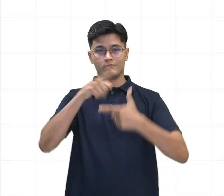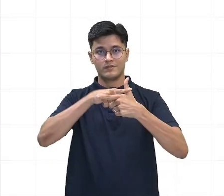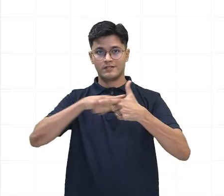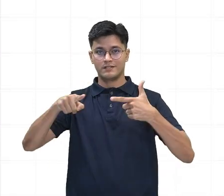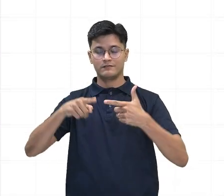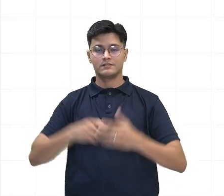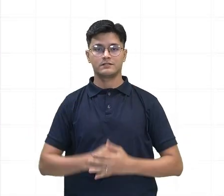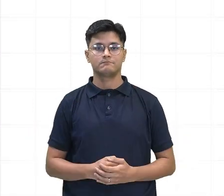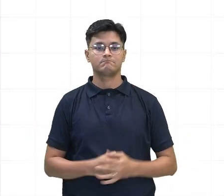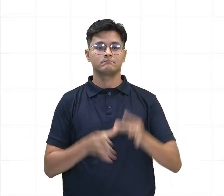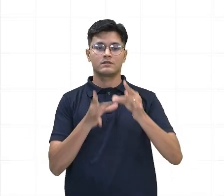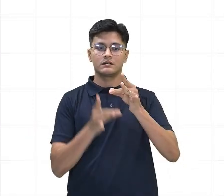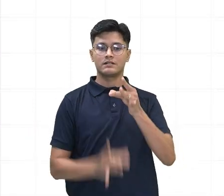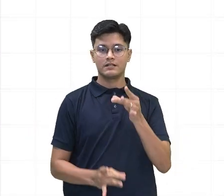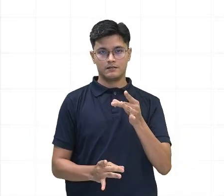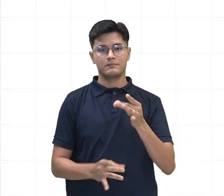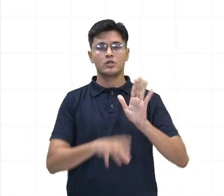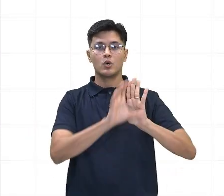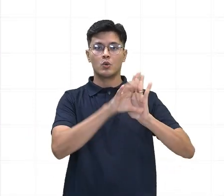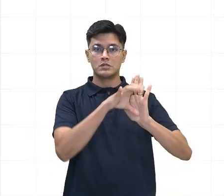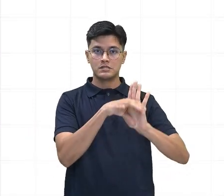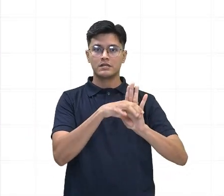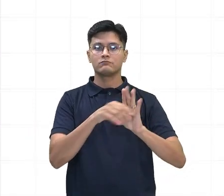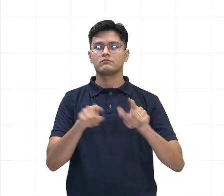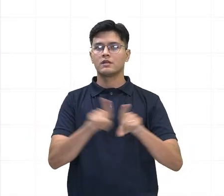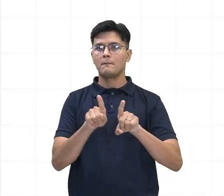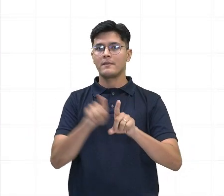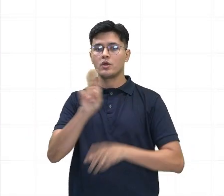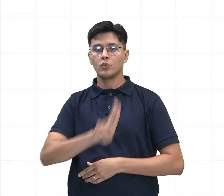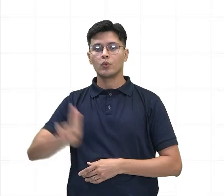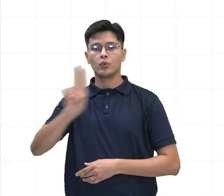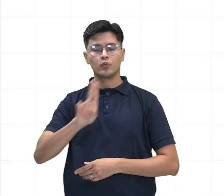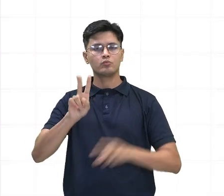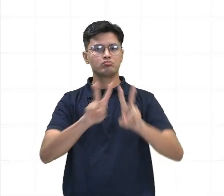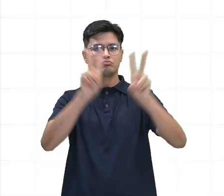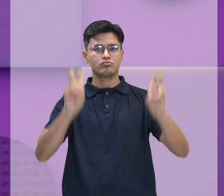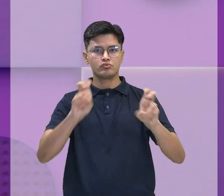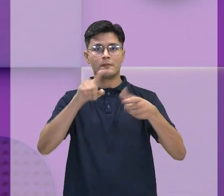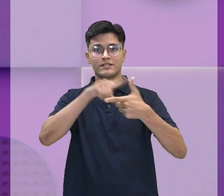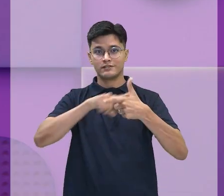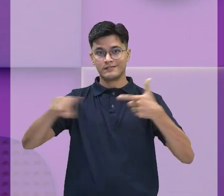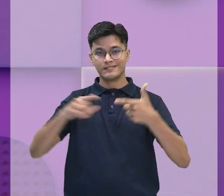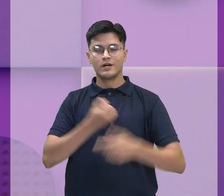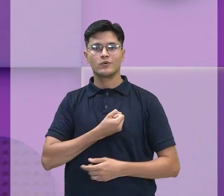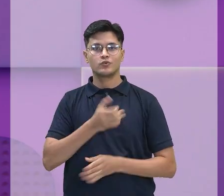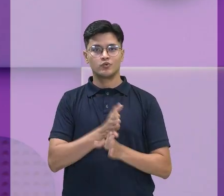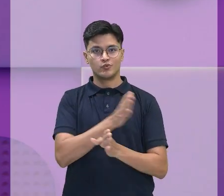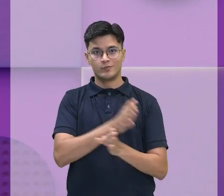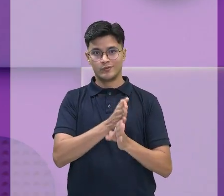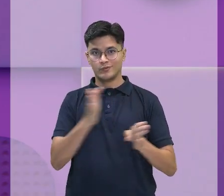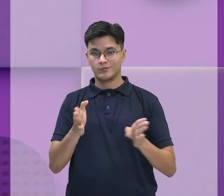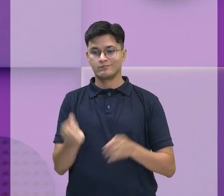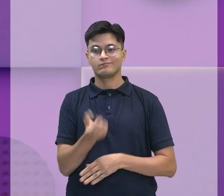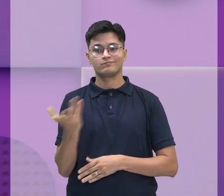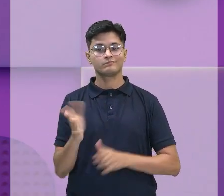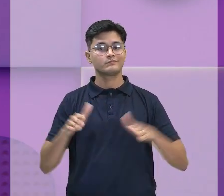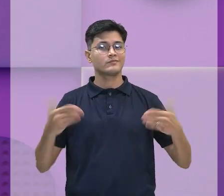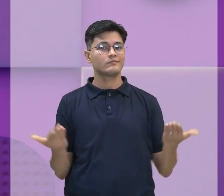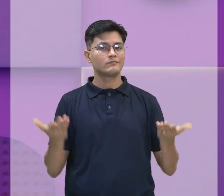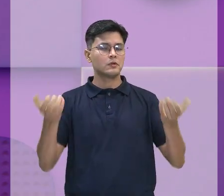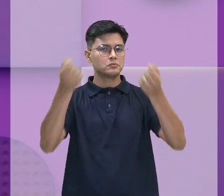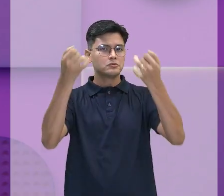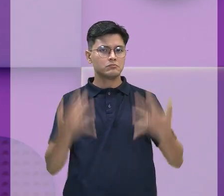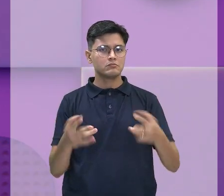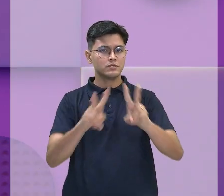detalhamento, definição e aplicação sobre a divisão de números inteiros. Muito bem, então vamos falar um pouco